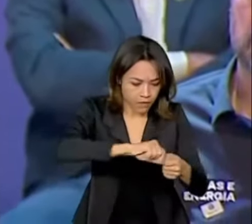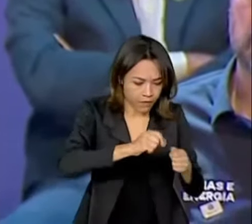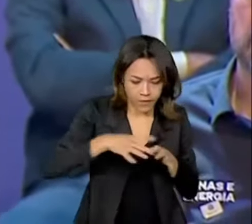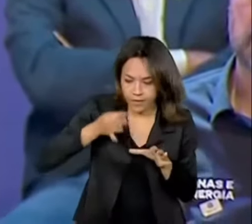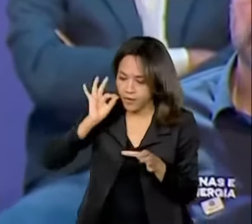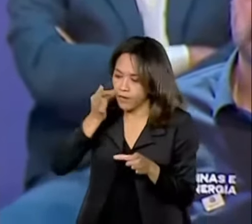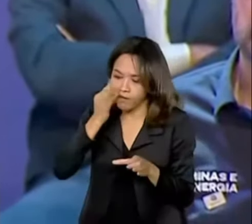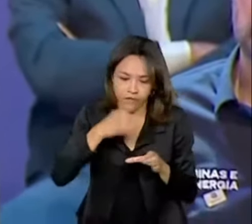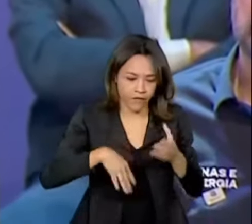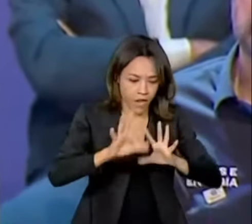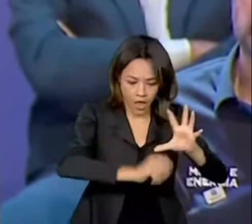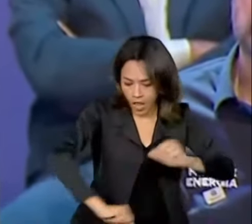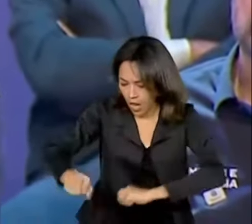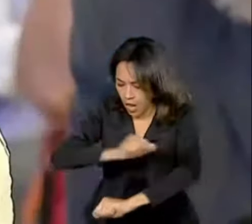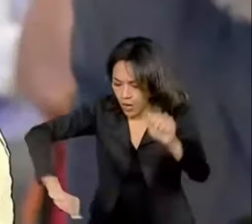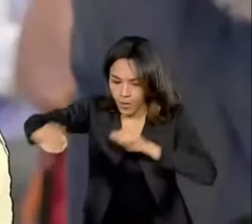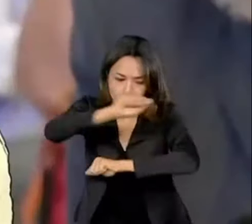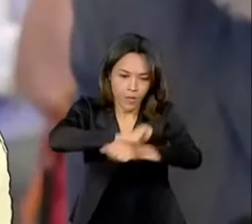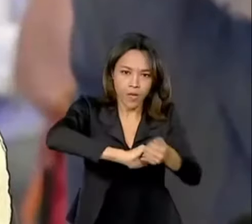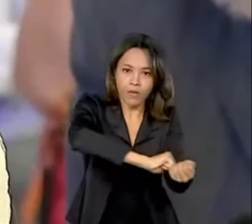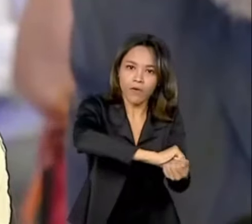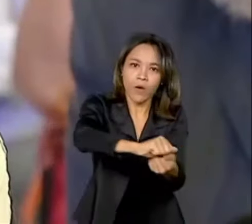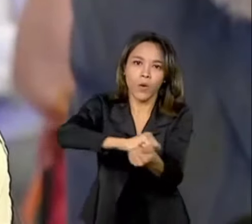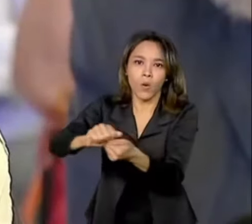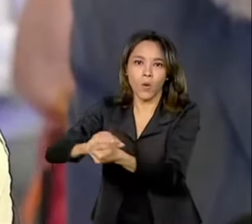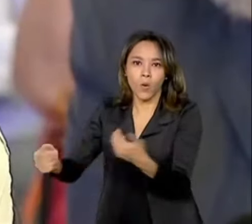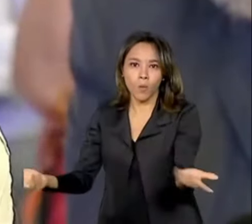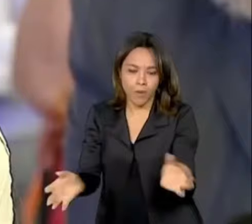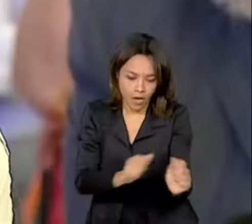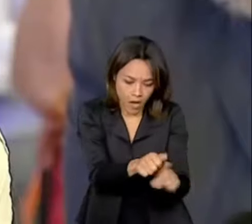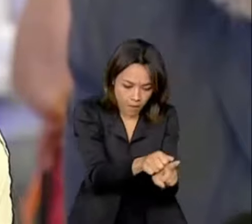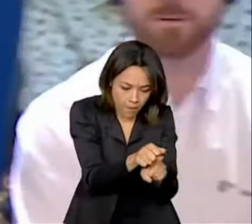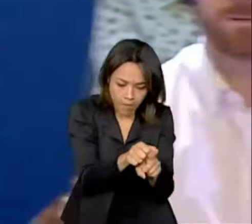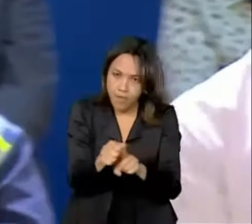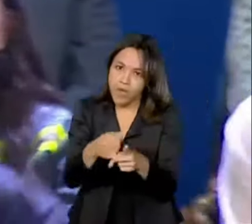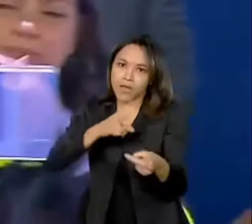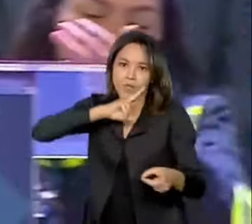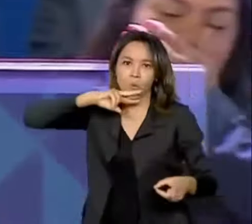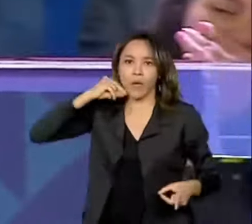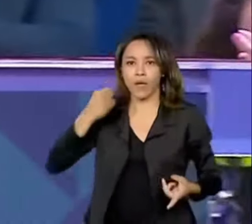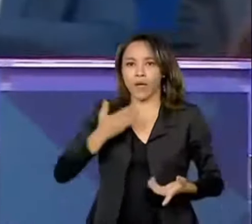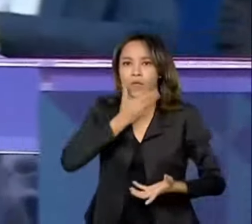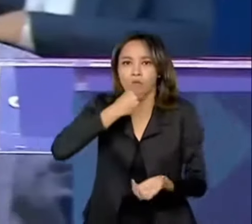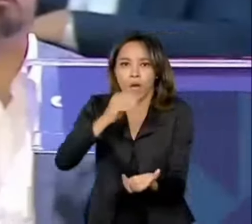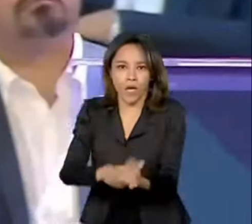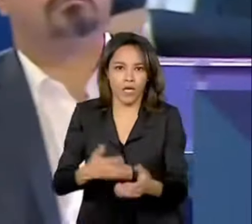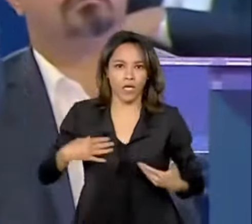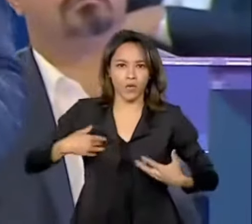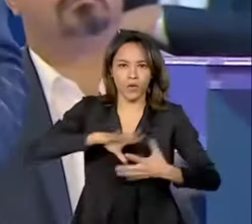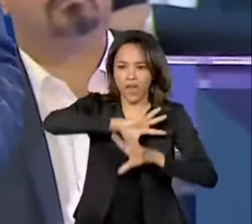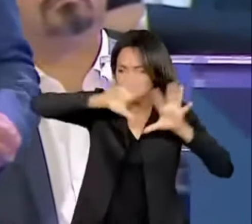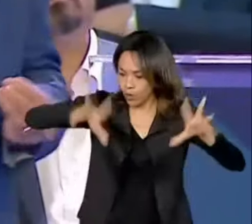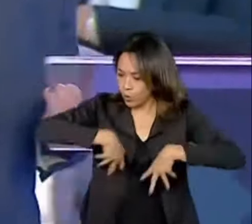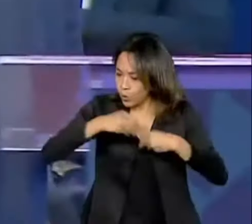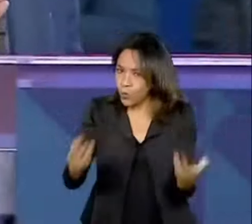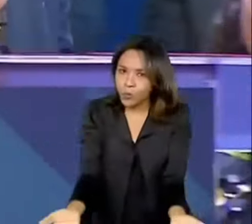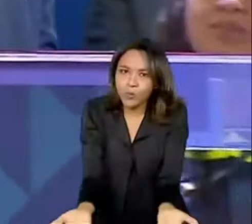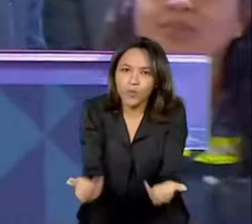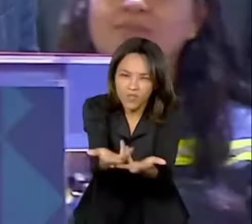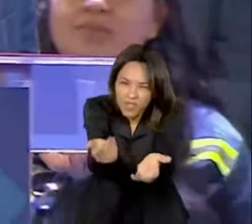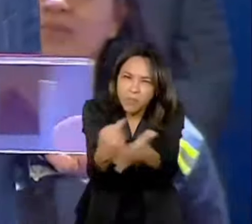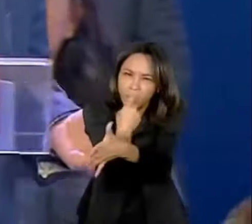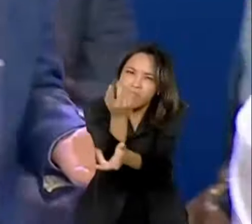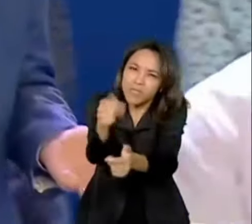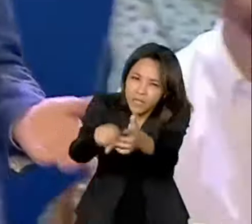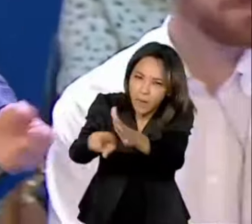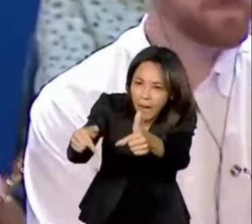almoço, faz janta, limpa a mesa, lava a roupa, sabe, lava a meia do marido, lava as cuecas do marido, lava as fraldas das crianças, lava tudo. E você pergunta: